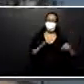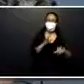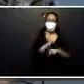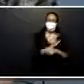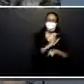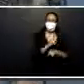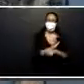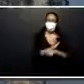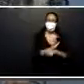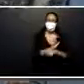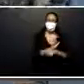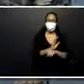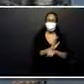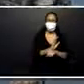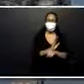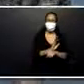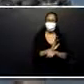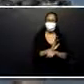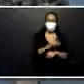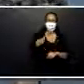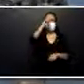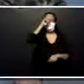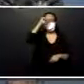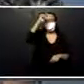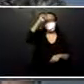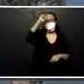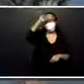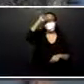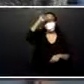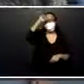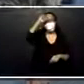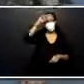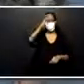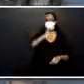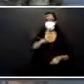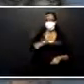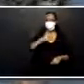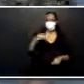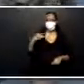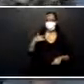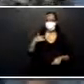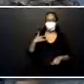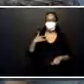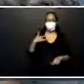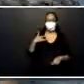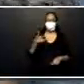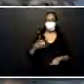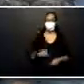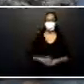e atender as demandas dos hospitais e rede pública de saúde.